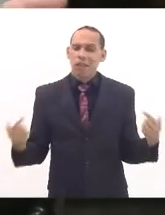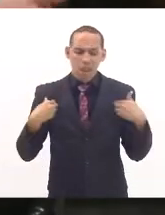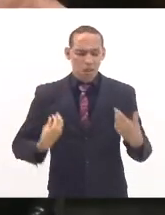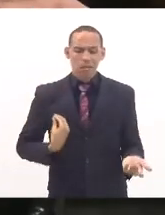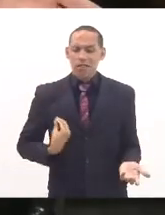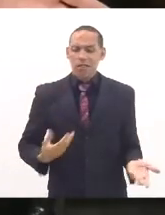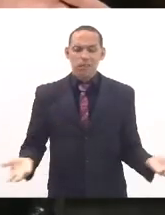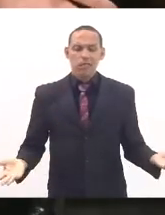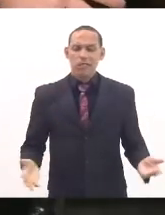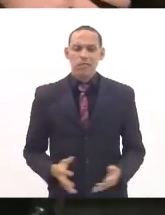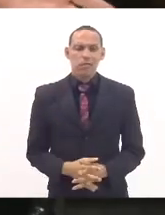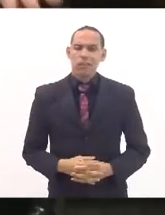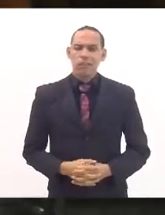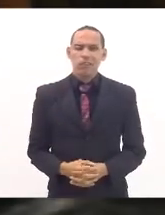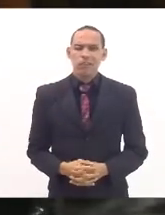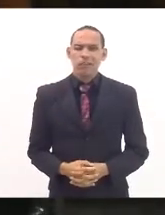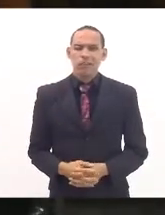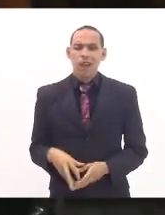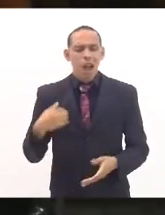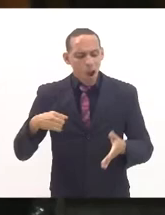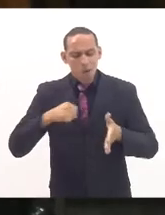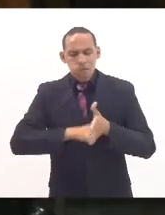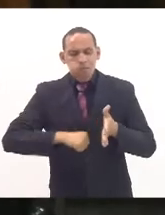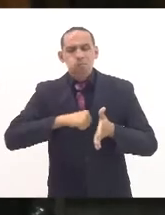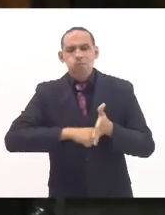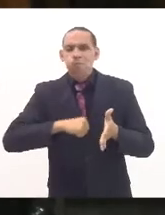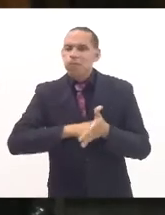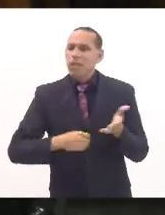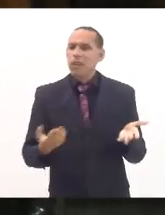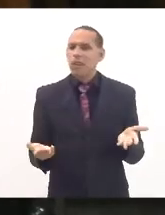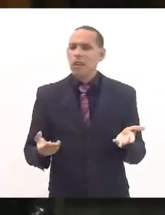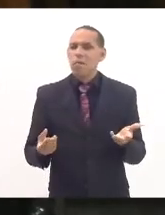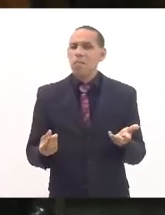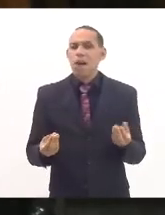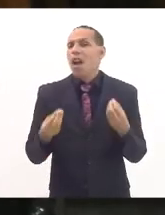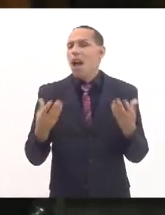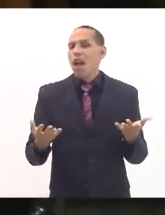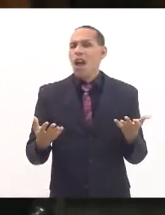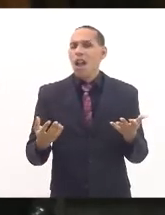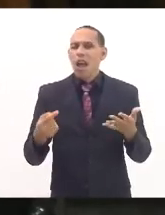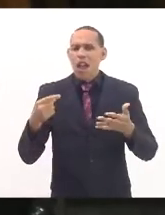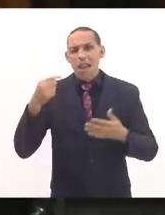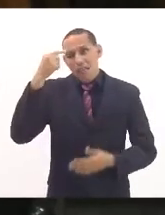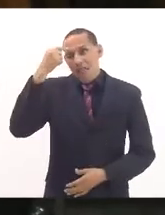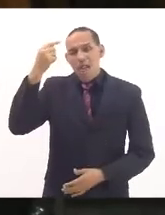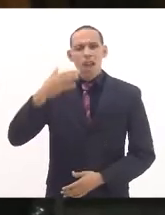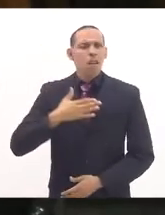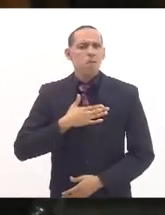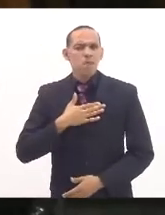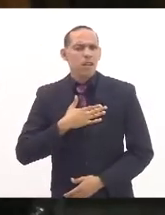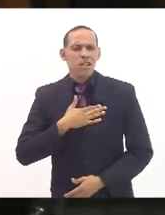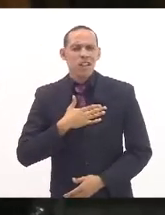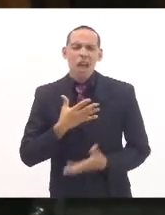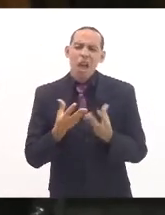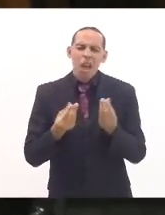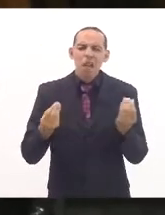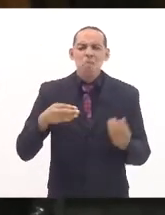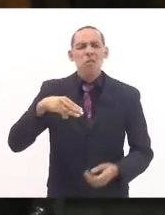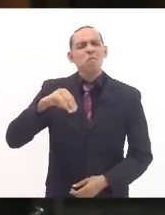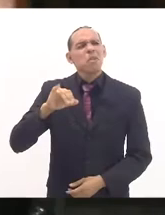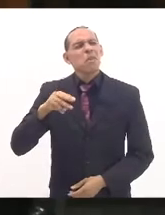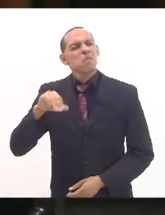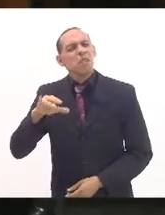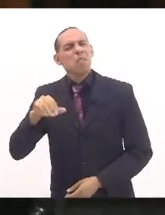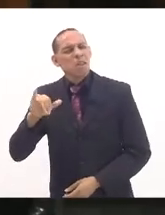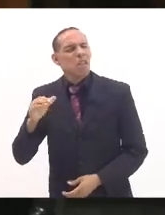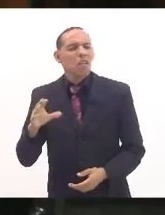vivo. Estou aqui lutando pelos ideais que prego. É muito mimimi. É